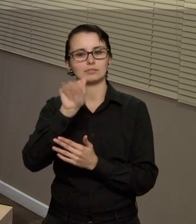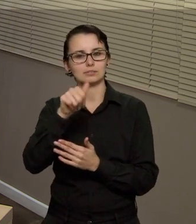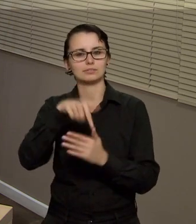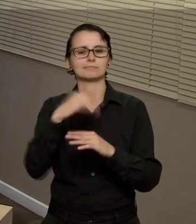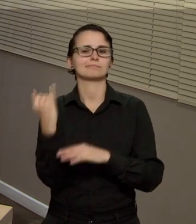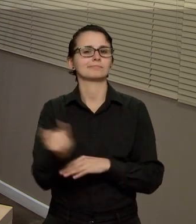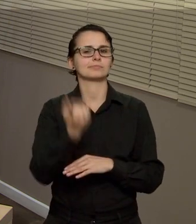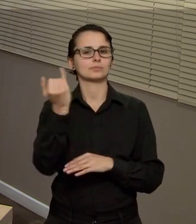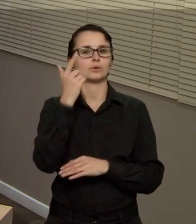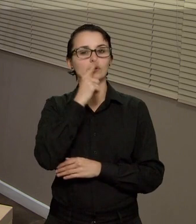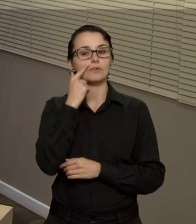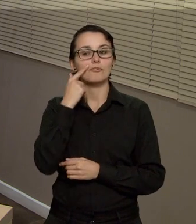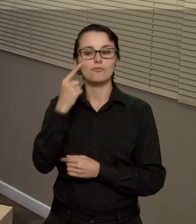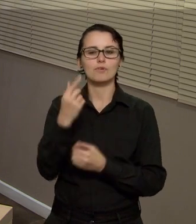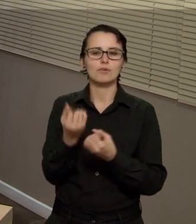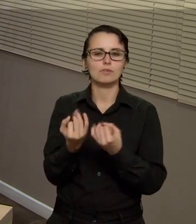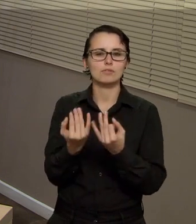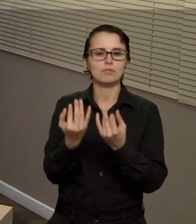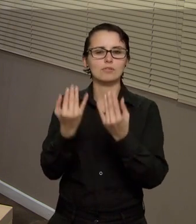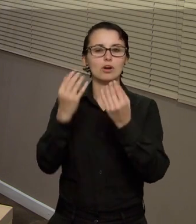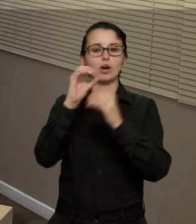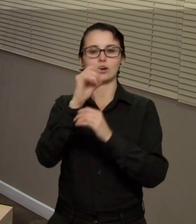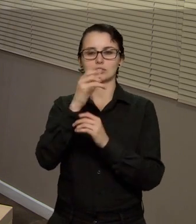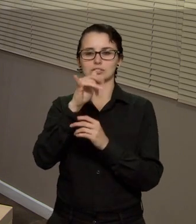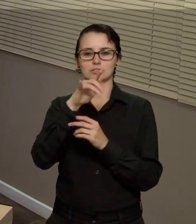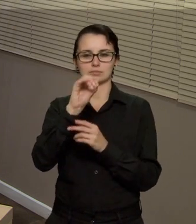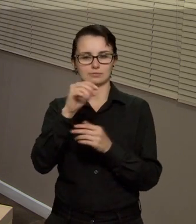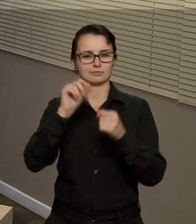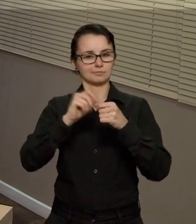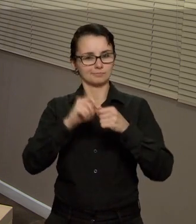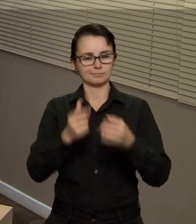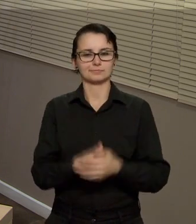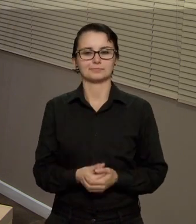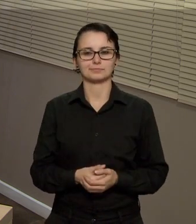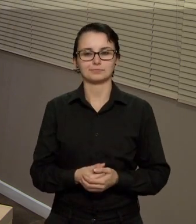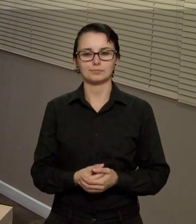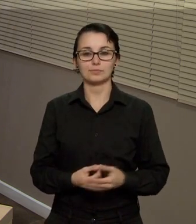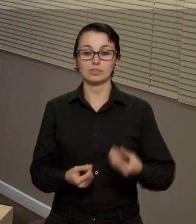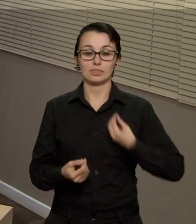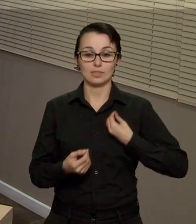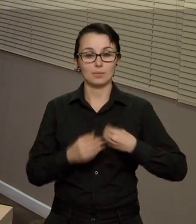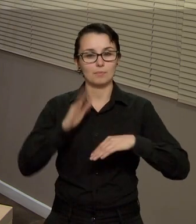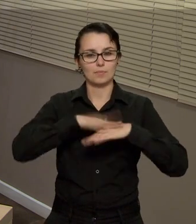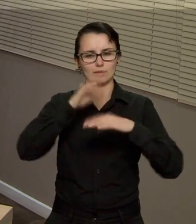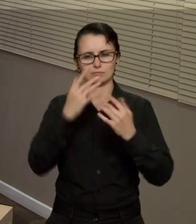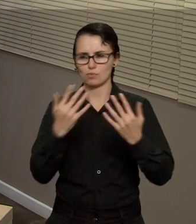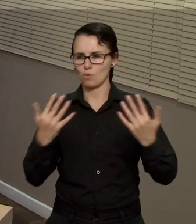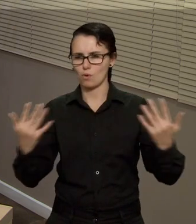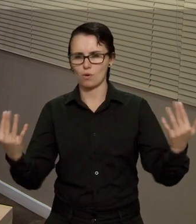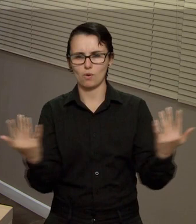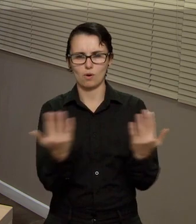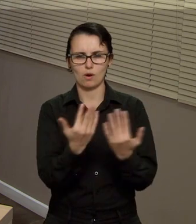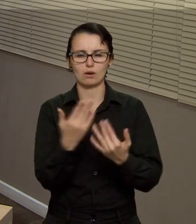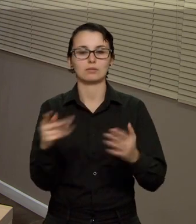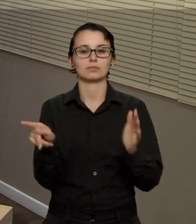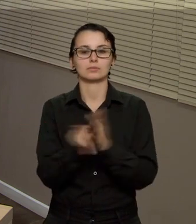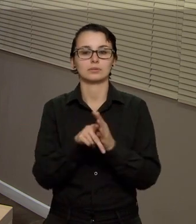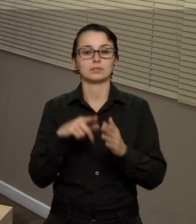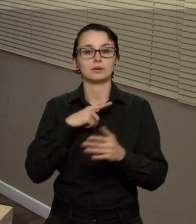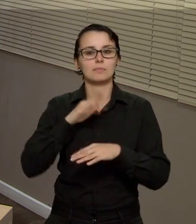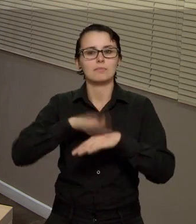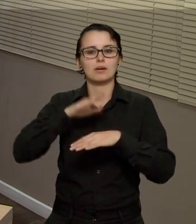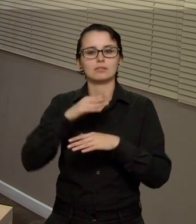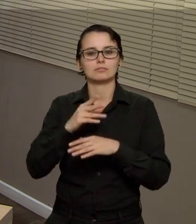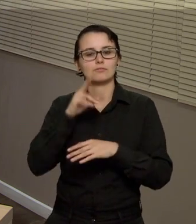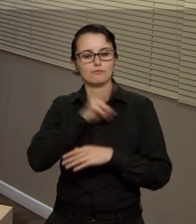parte do oxigênio dissolvido no meio. Quando presentes em grandes quantidades, como resultado do excesso de